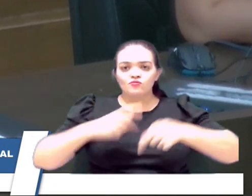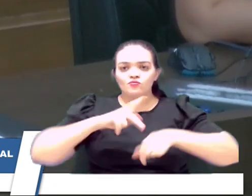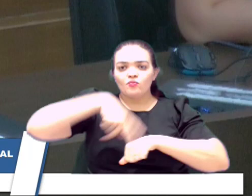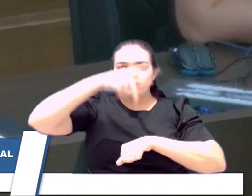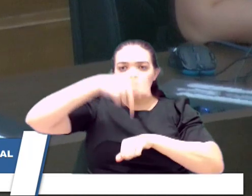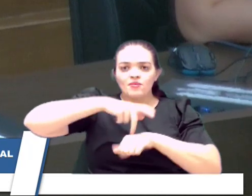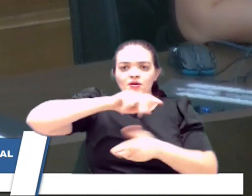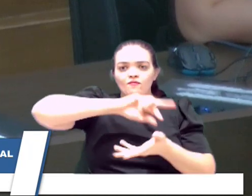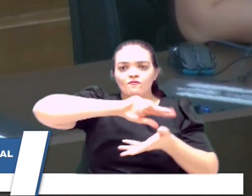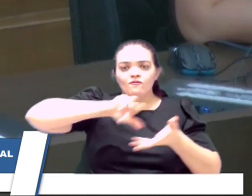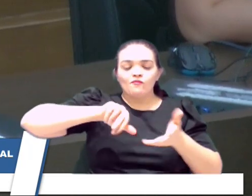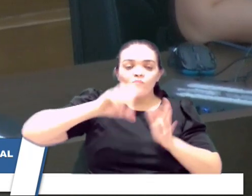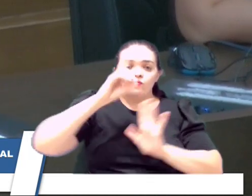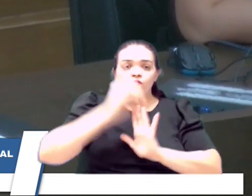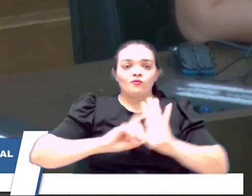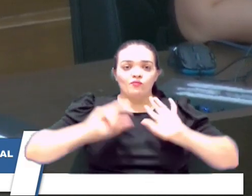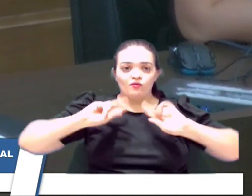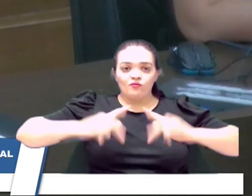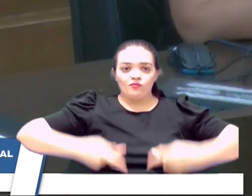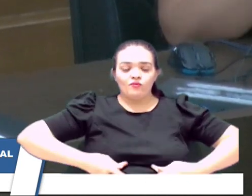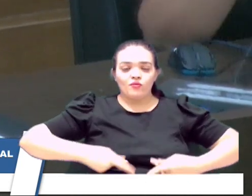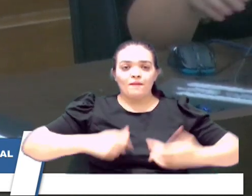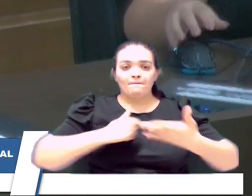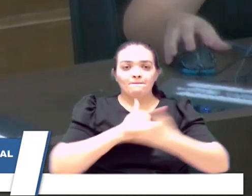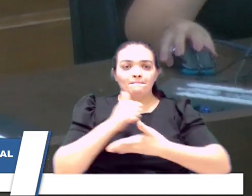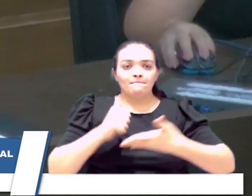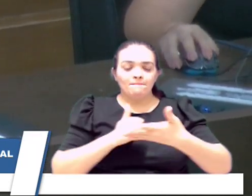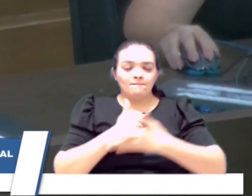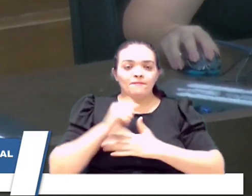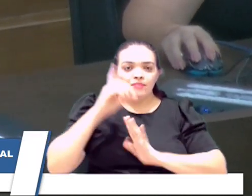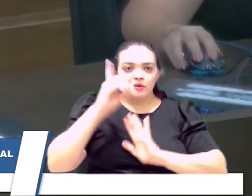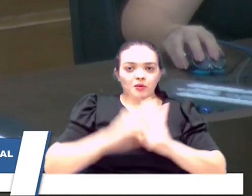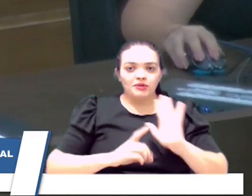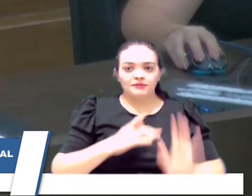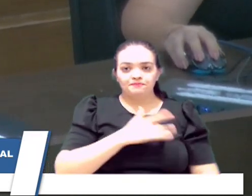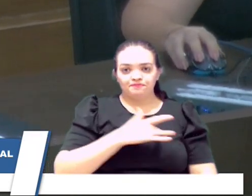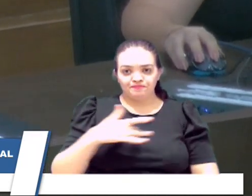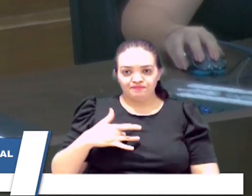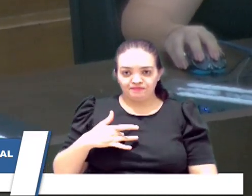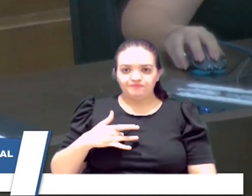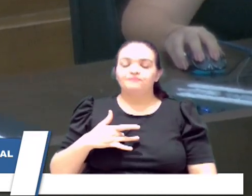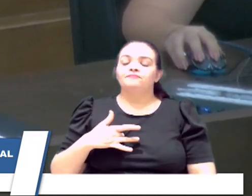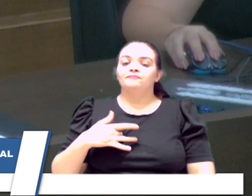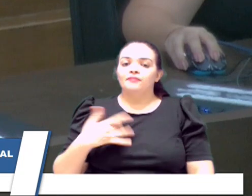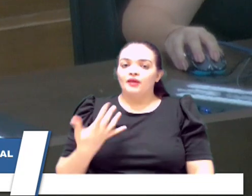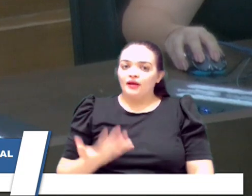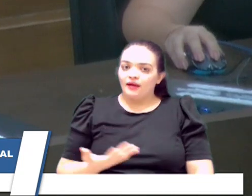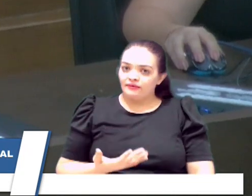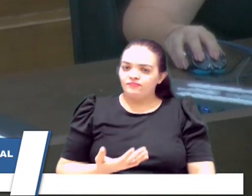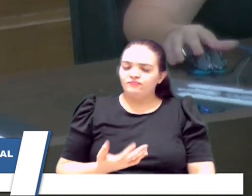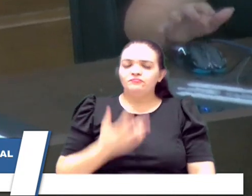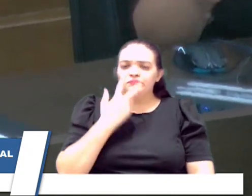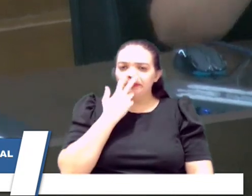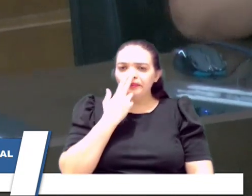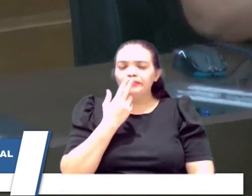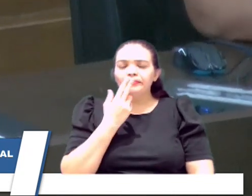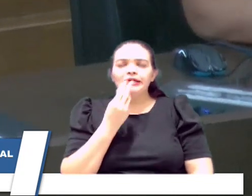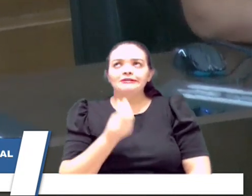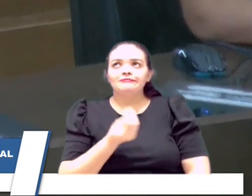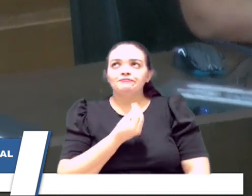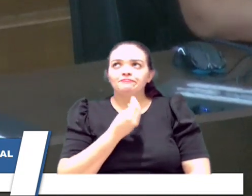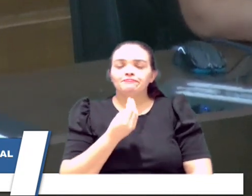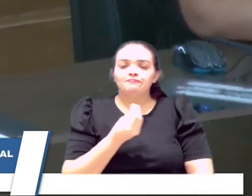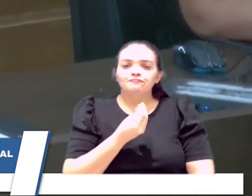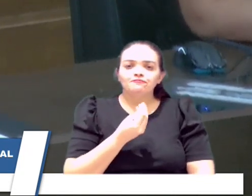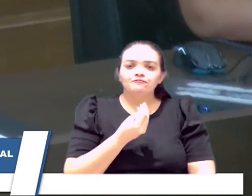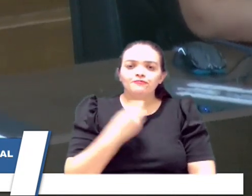principais direitos humanos e direitos fundamentais justamente o direito à saúde. De forma que me parece que não faz nem sentido que